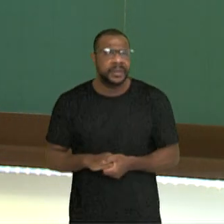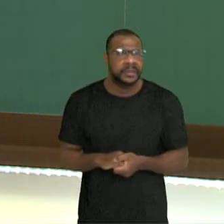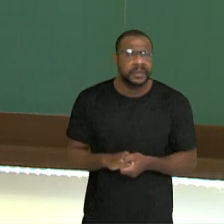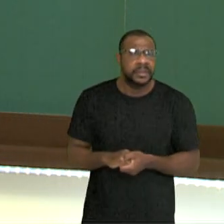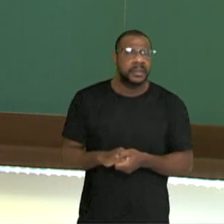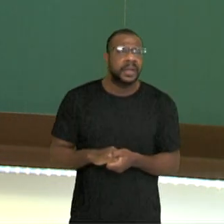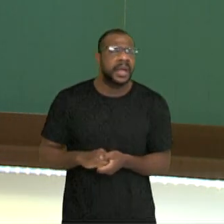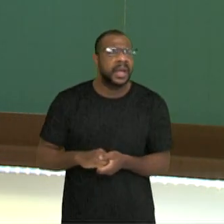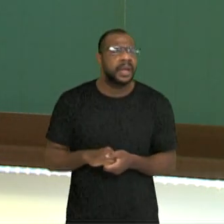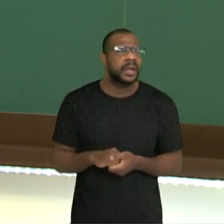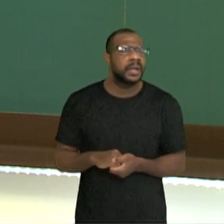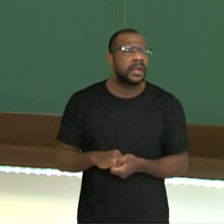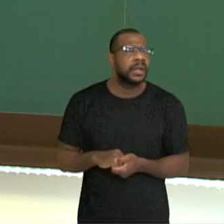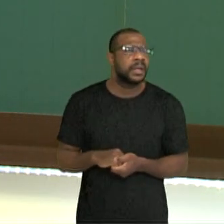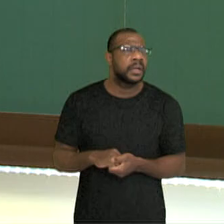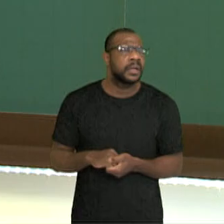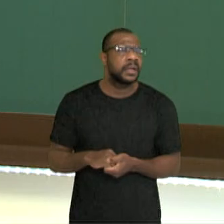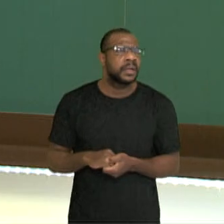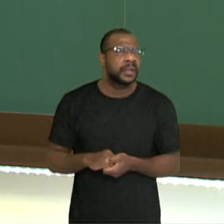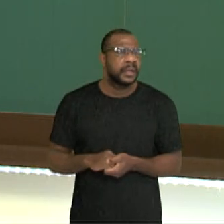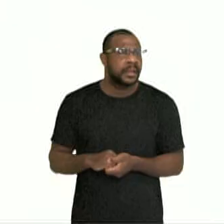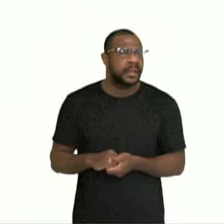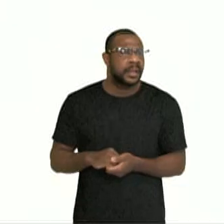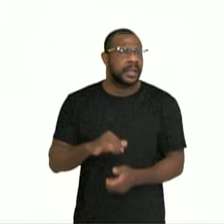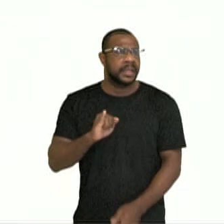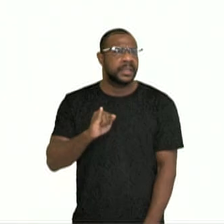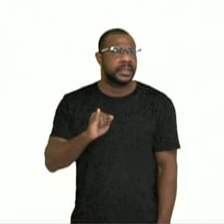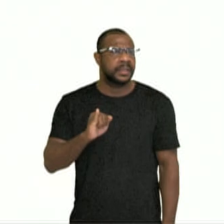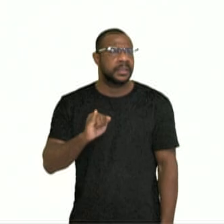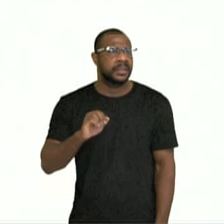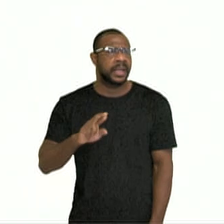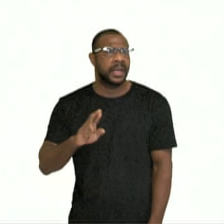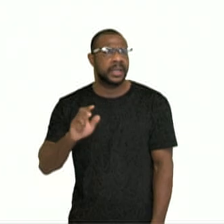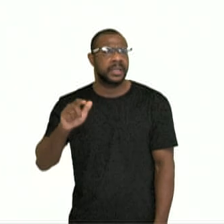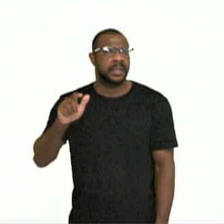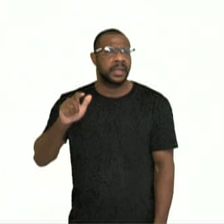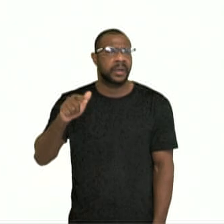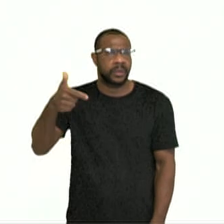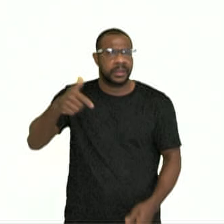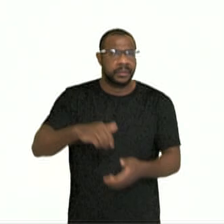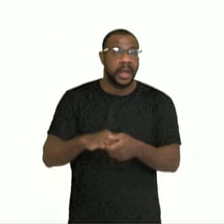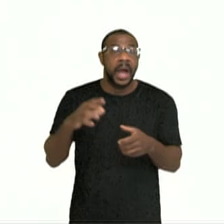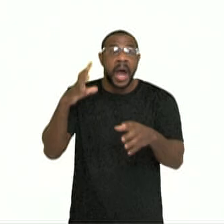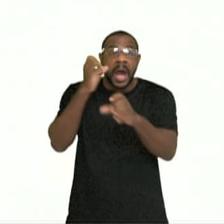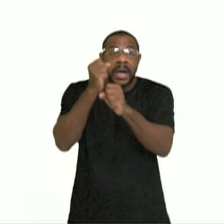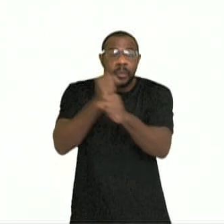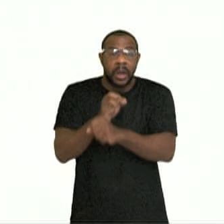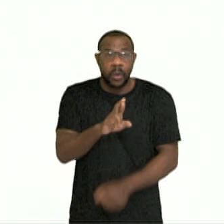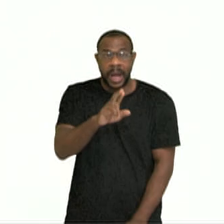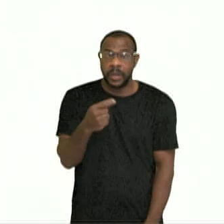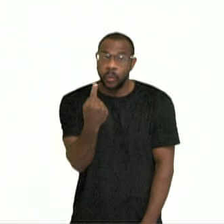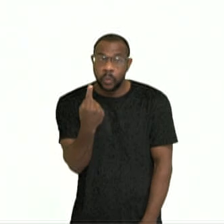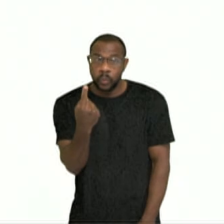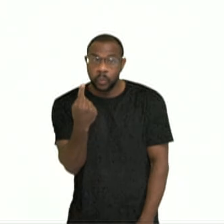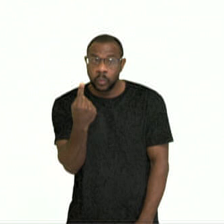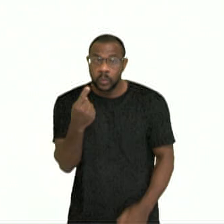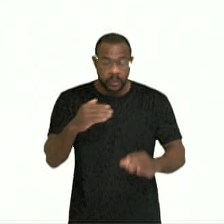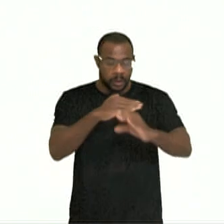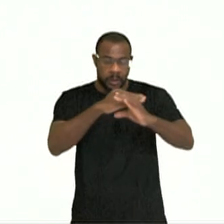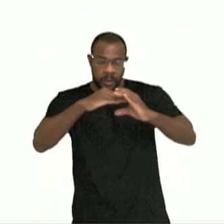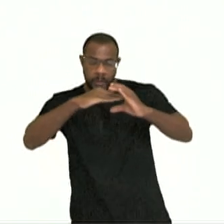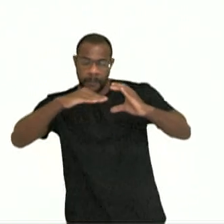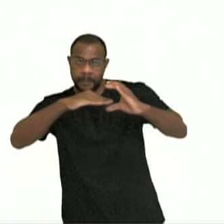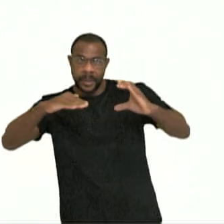esses conceitos que a gente já conhece, vamos fazer a segunda prática. Calcular o raio 1 de uma secção plana de